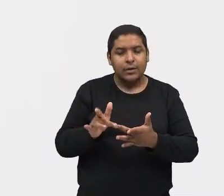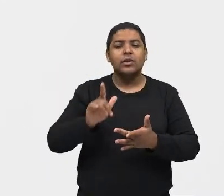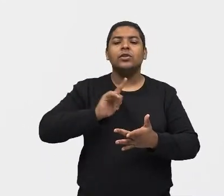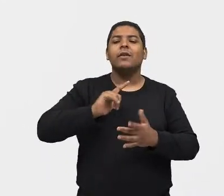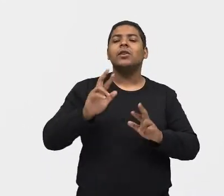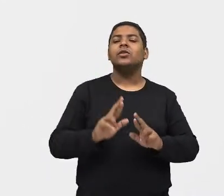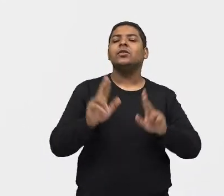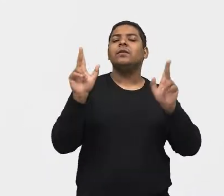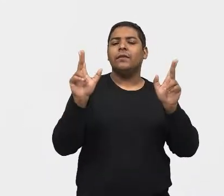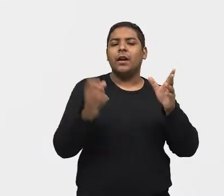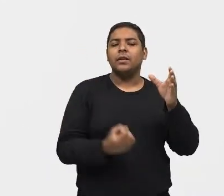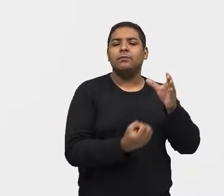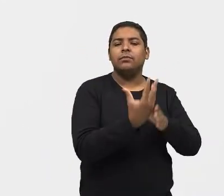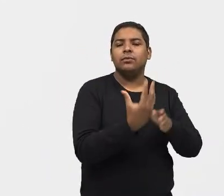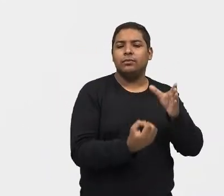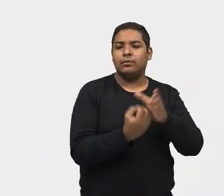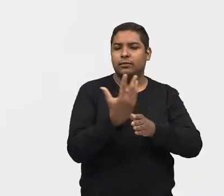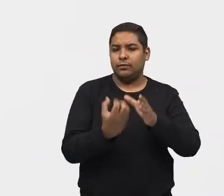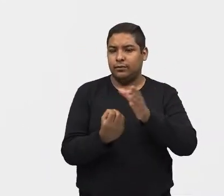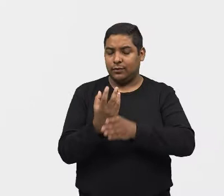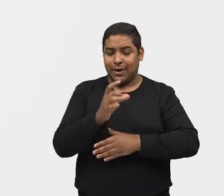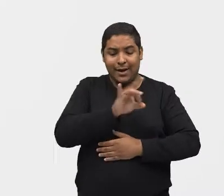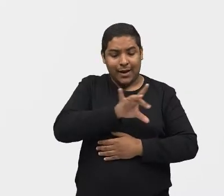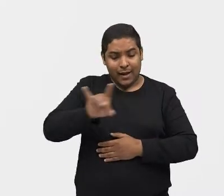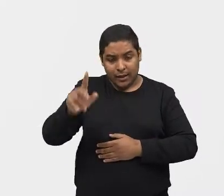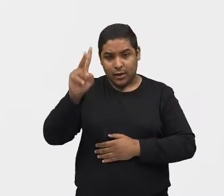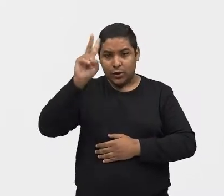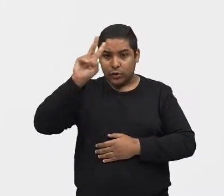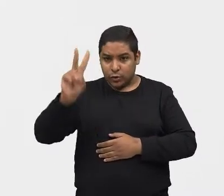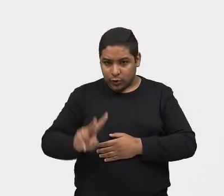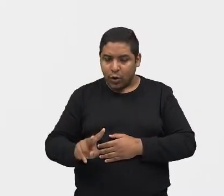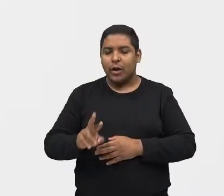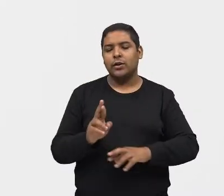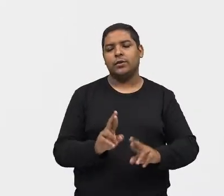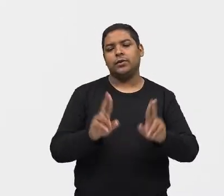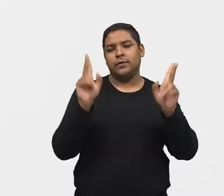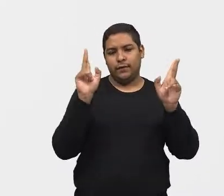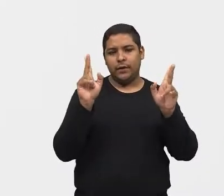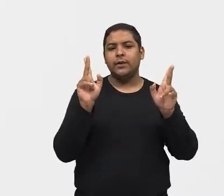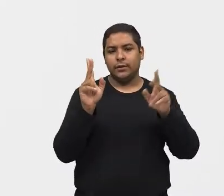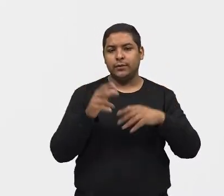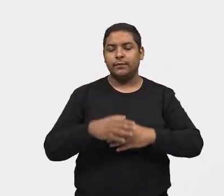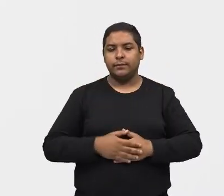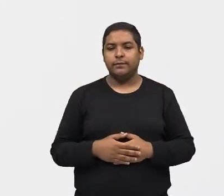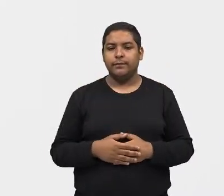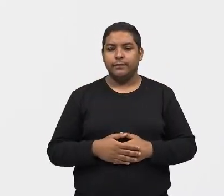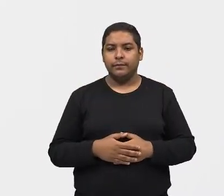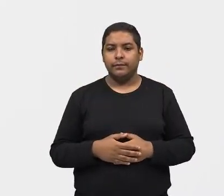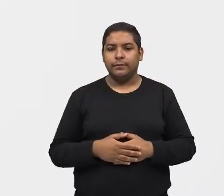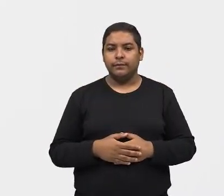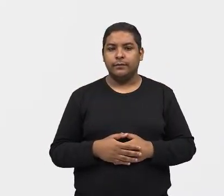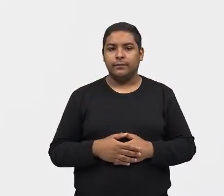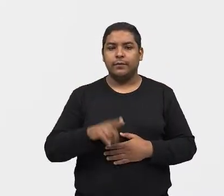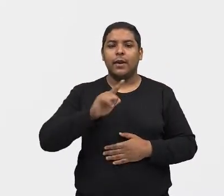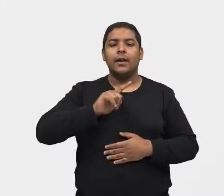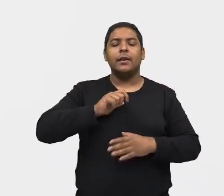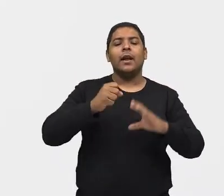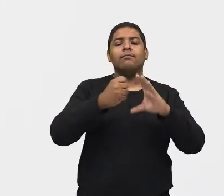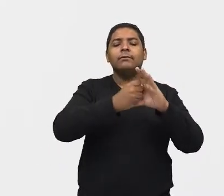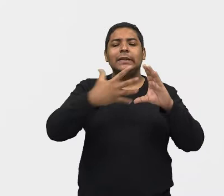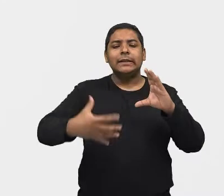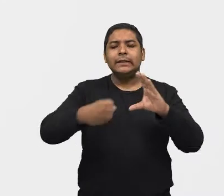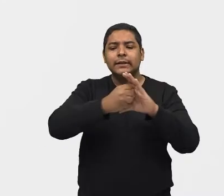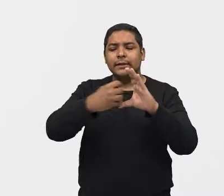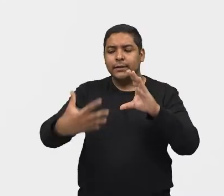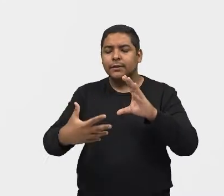tiveram diferentes origens e cada uma teve uma história de diferente que ele foi dando as